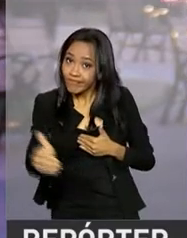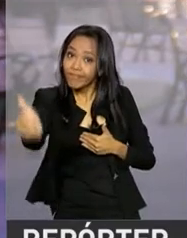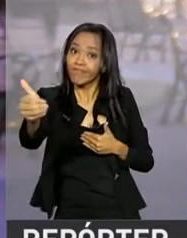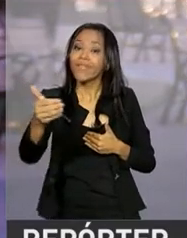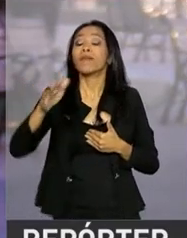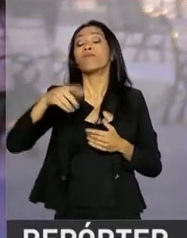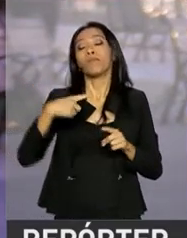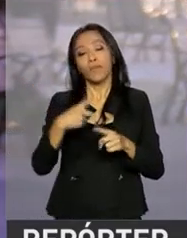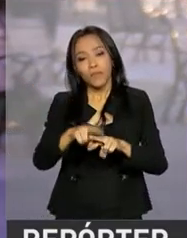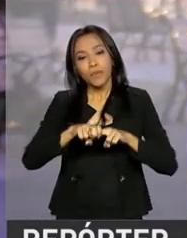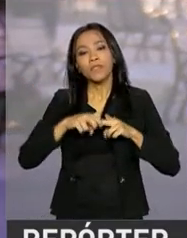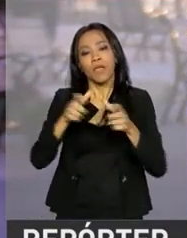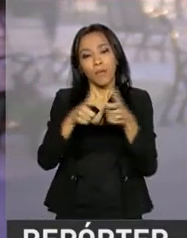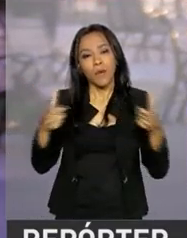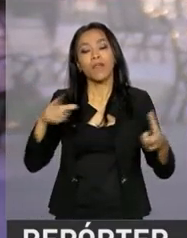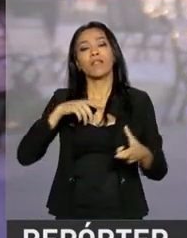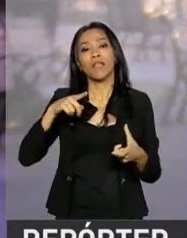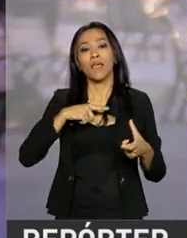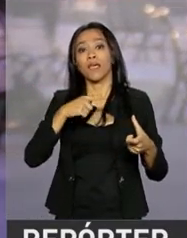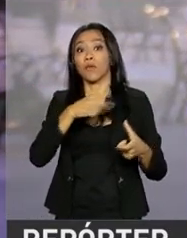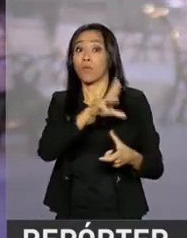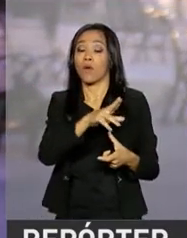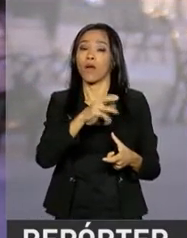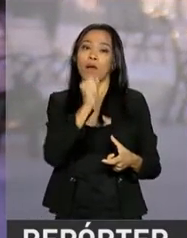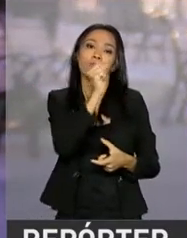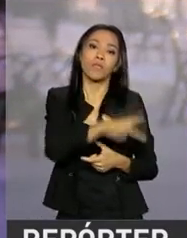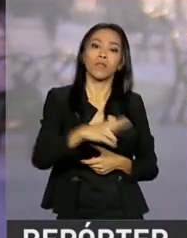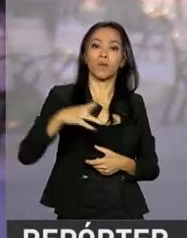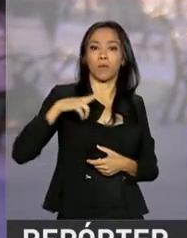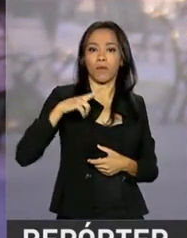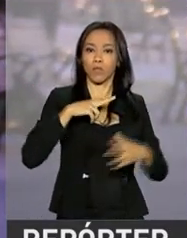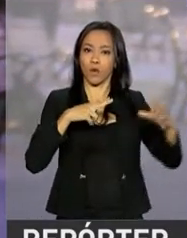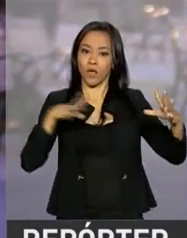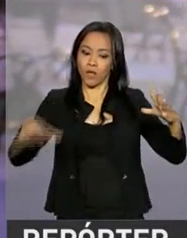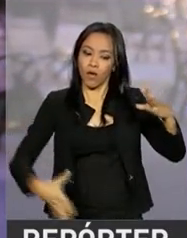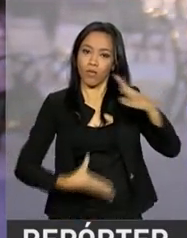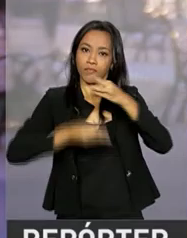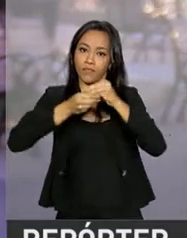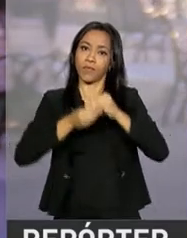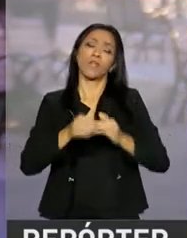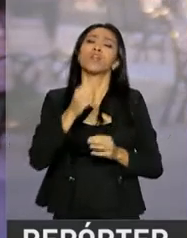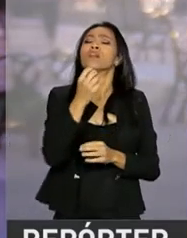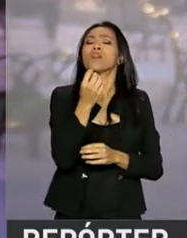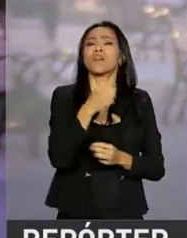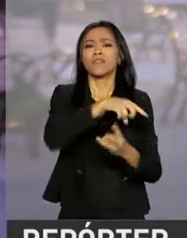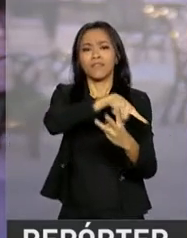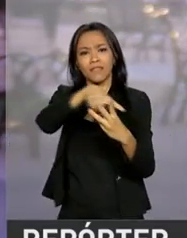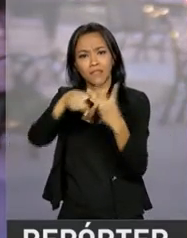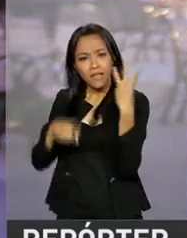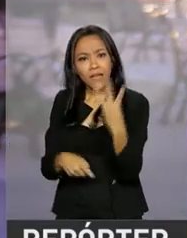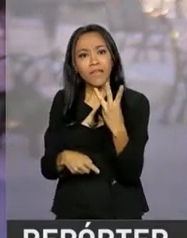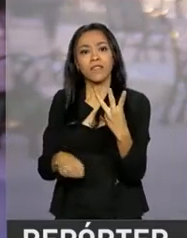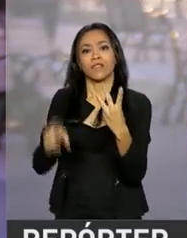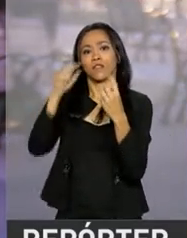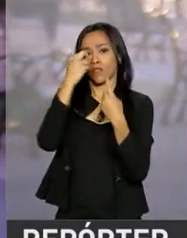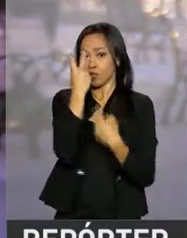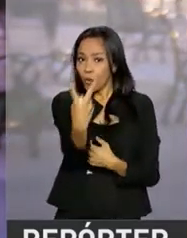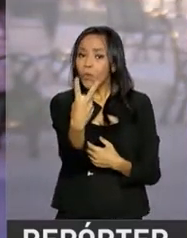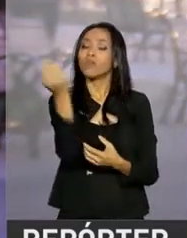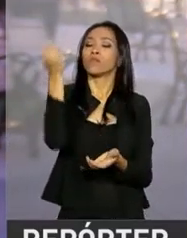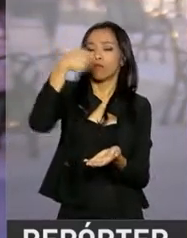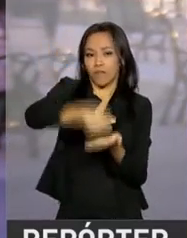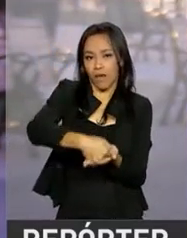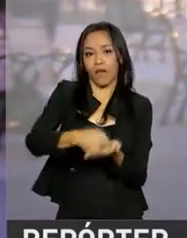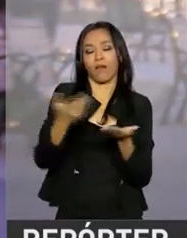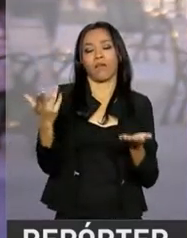deles conta também com uma previdência privada. Para 2 em cada 3 idosos, a aposentadoria paga pelo governo responde